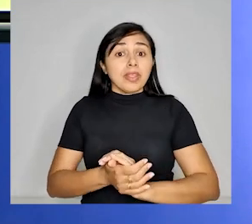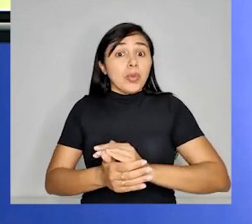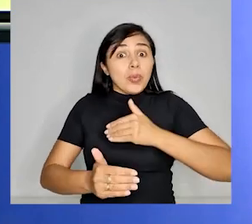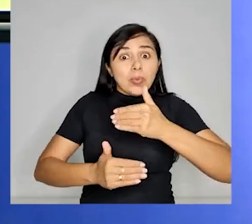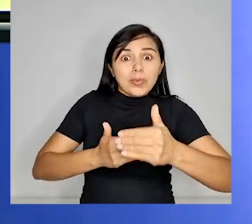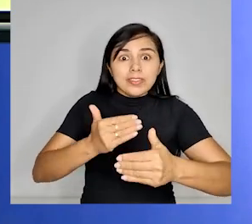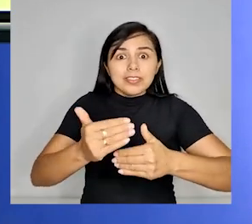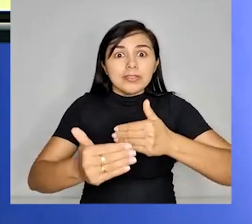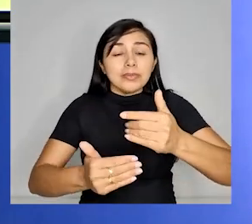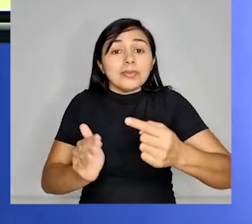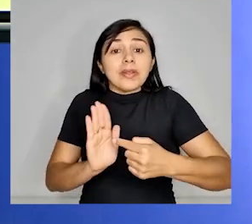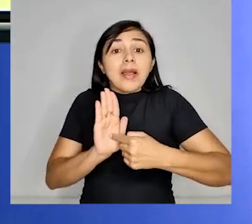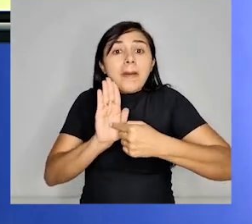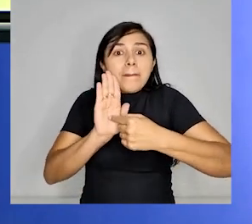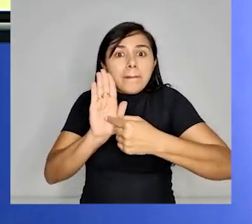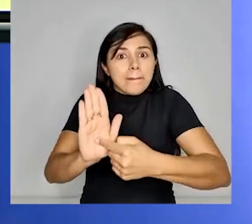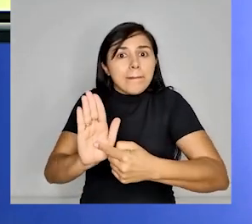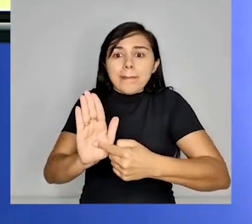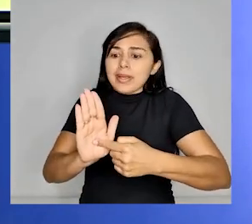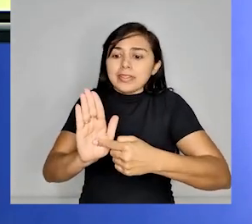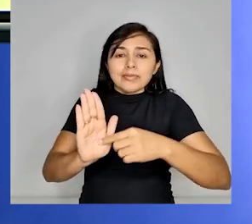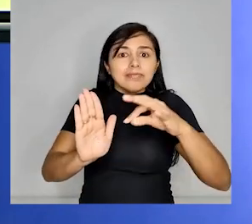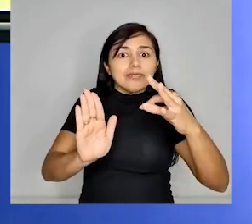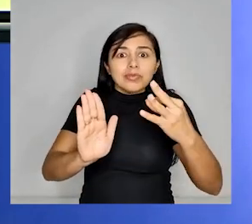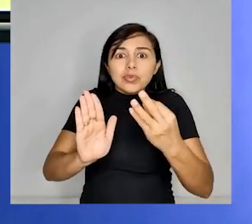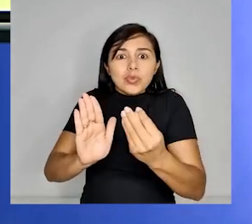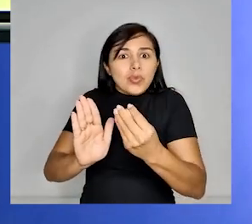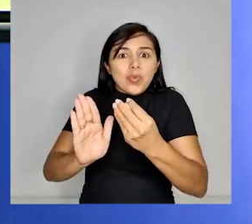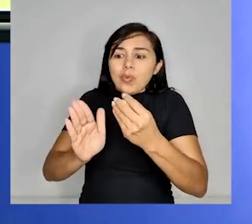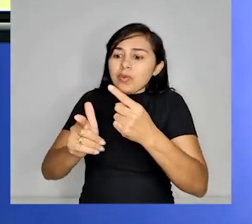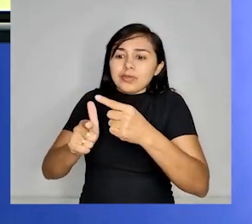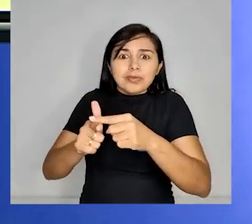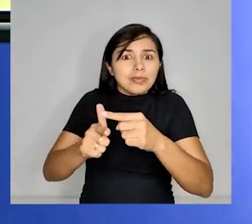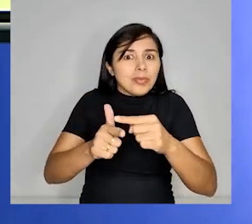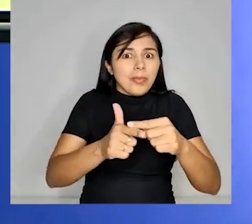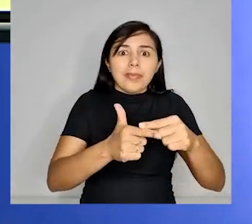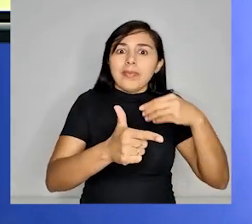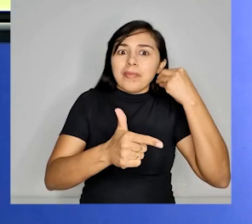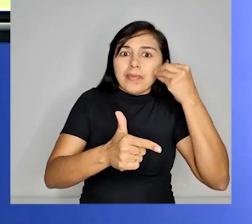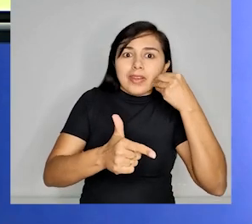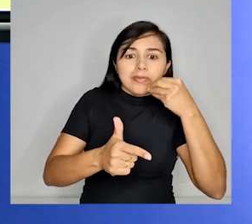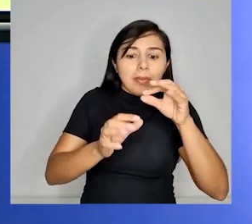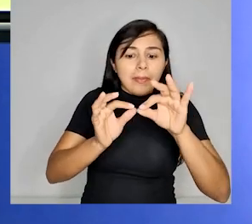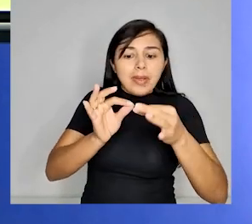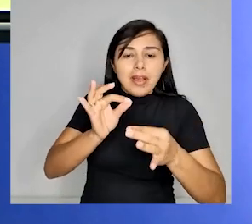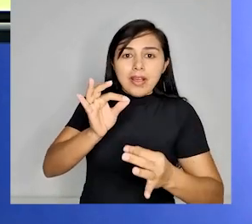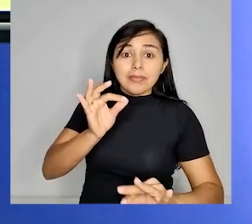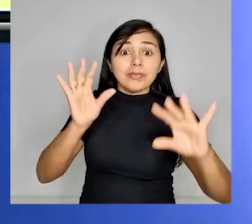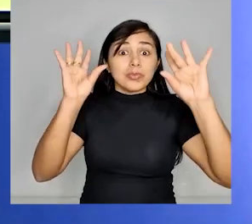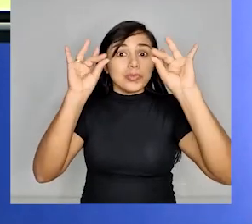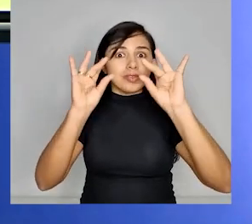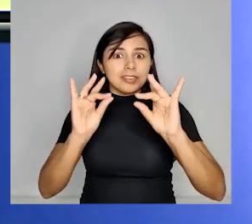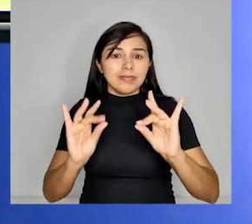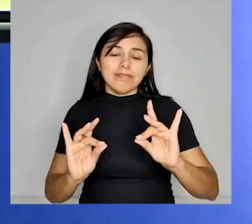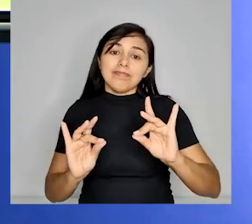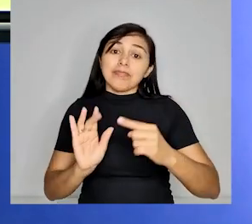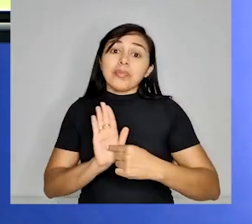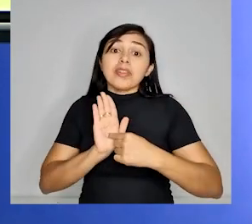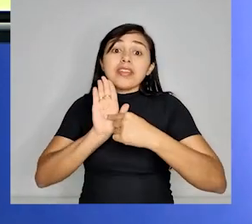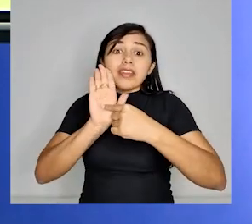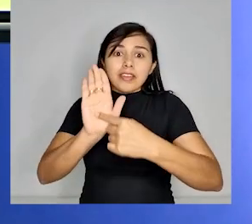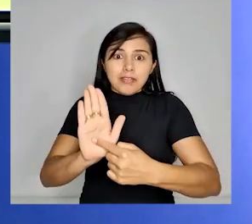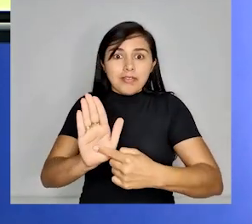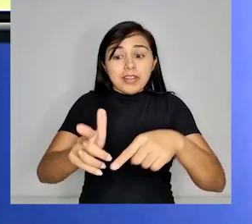o equilíbrio apresentado na introdução e modifica a situação inicial. Essa parte da narração revela para o leitor